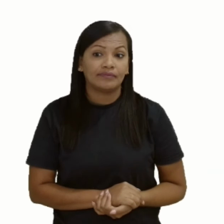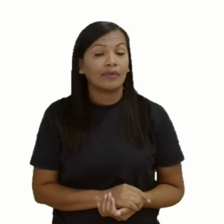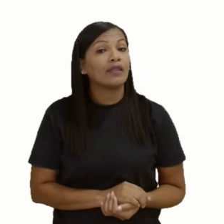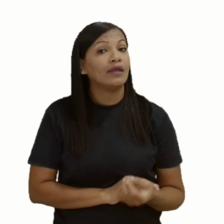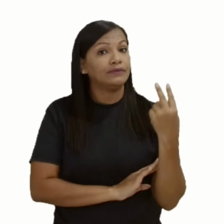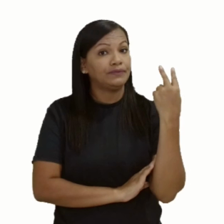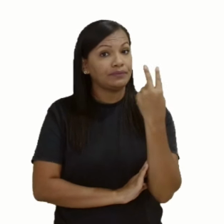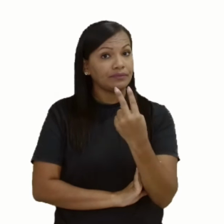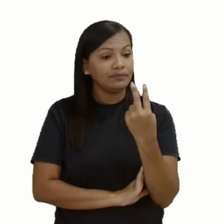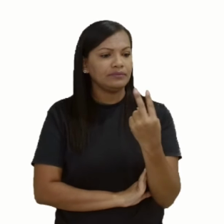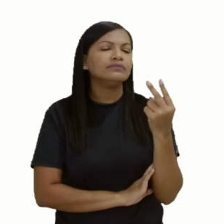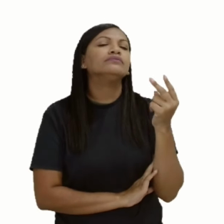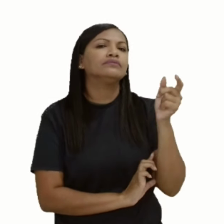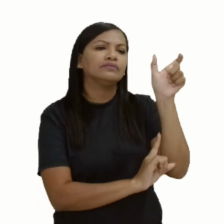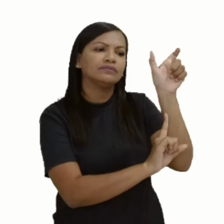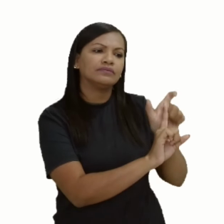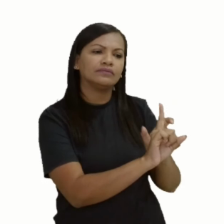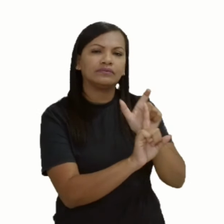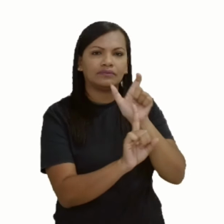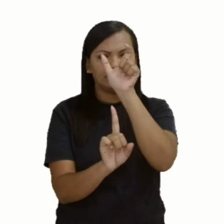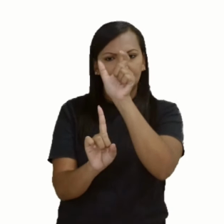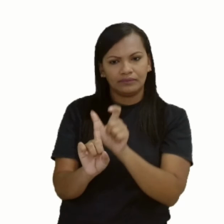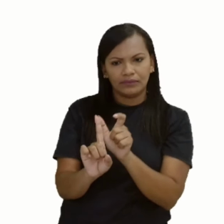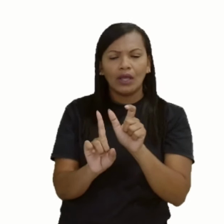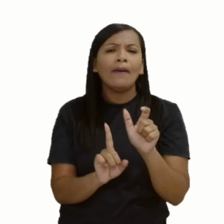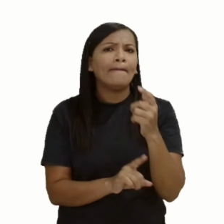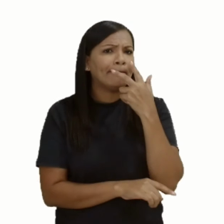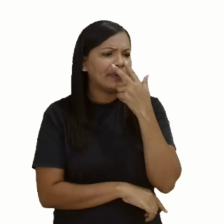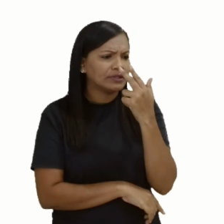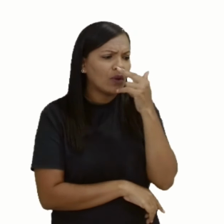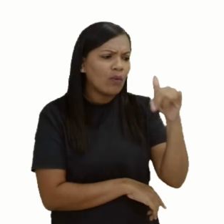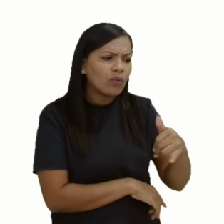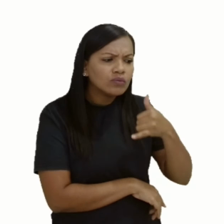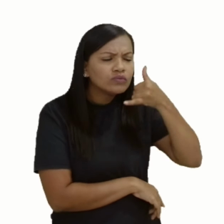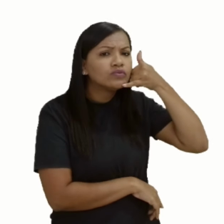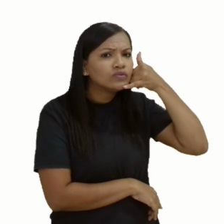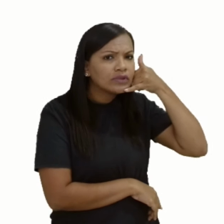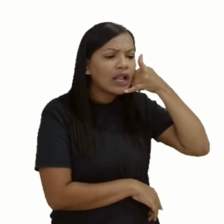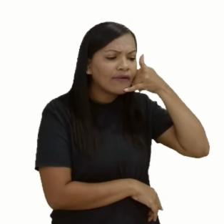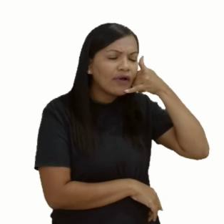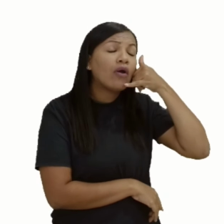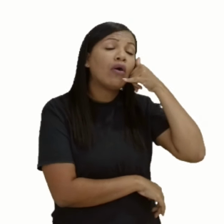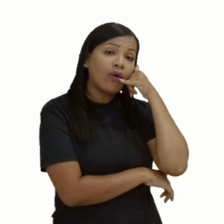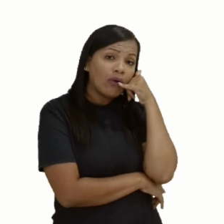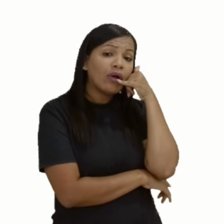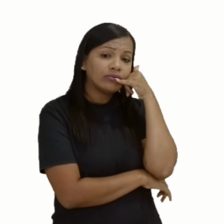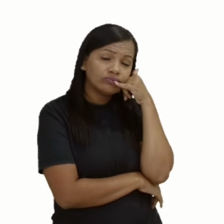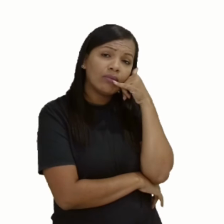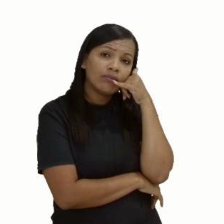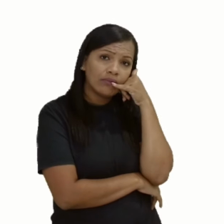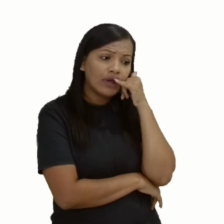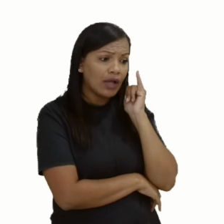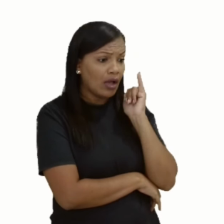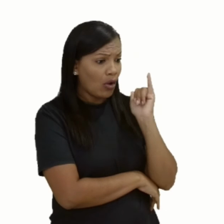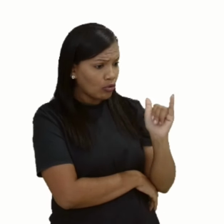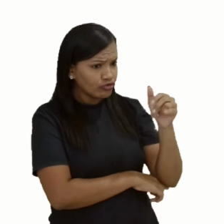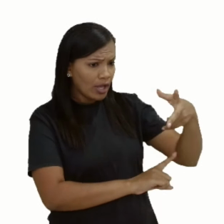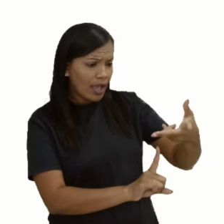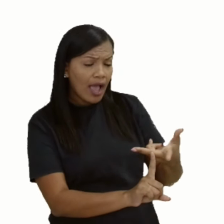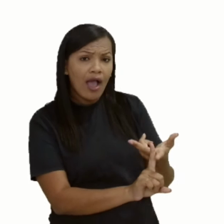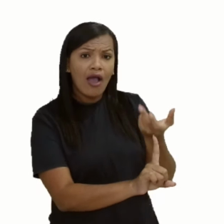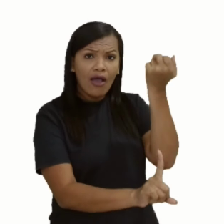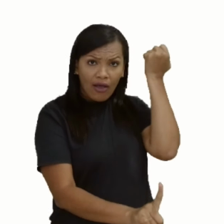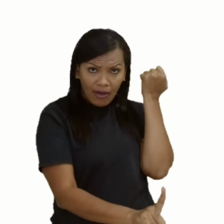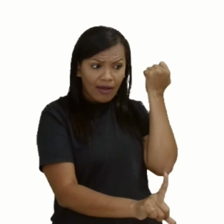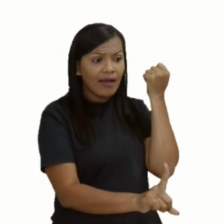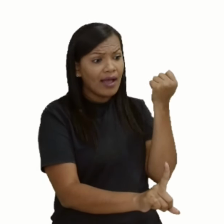2 personagens. Um está pegando o telefone, como se estivesse atendendo o telefonema, e diz assim: é o hacker que